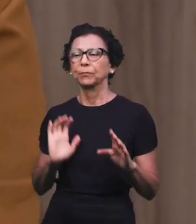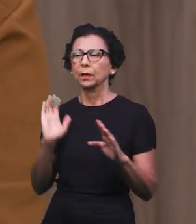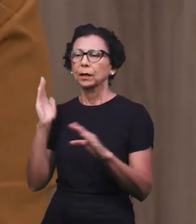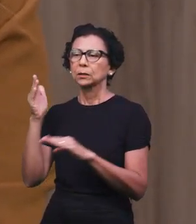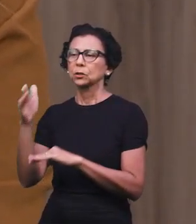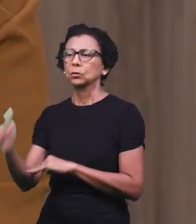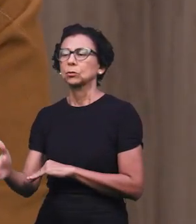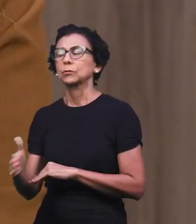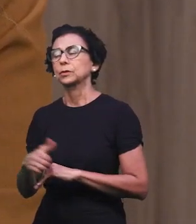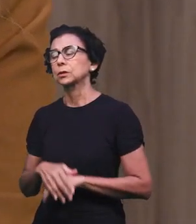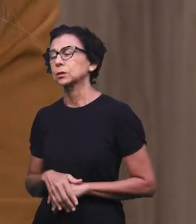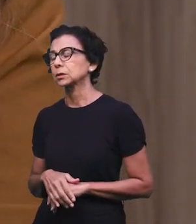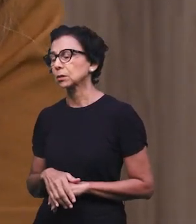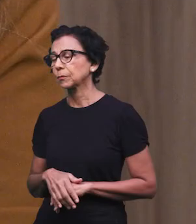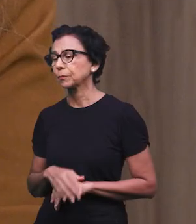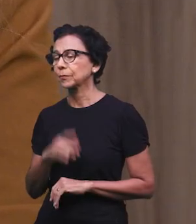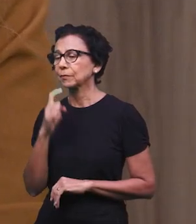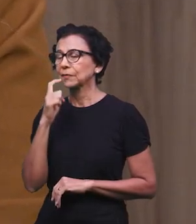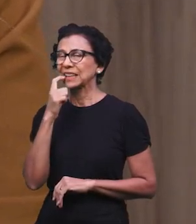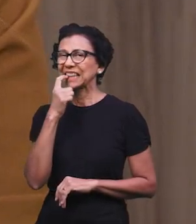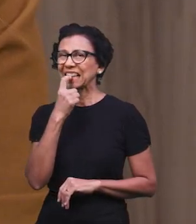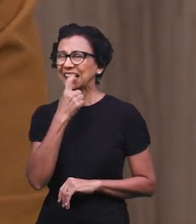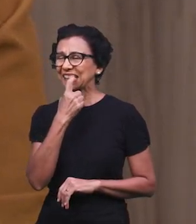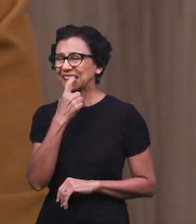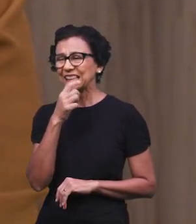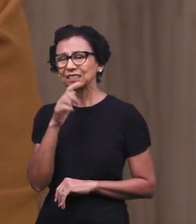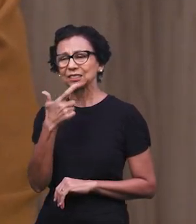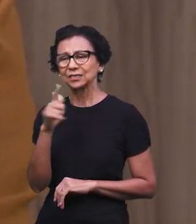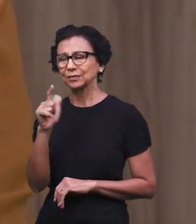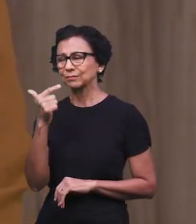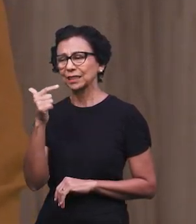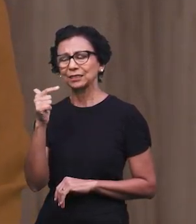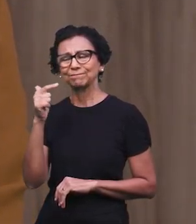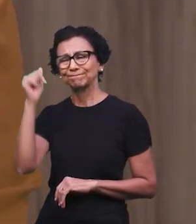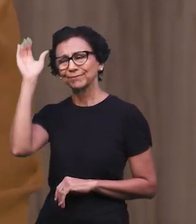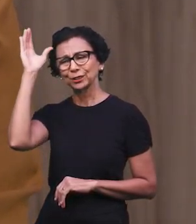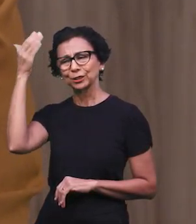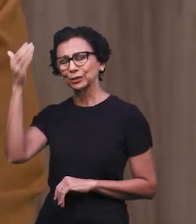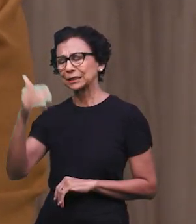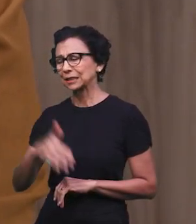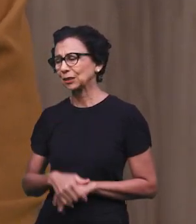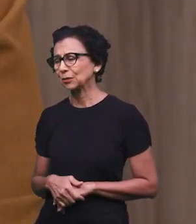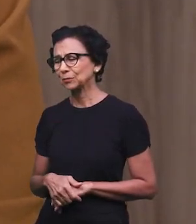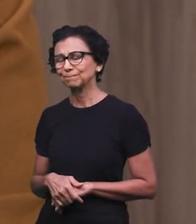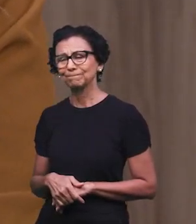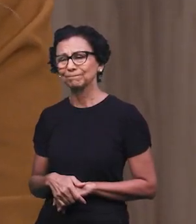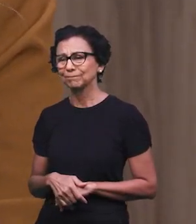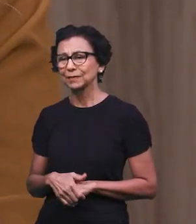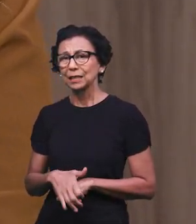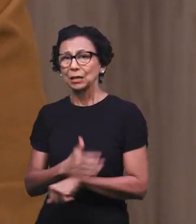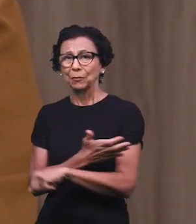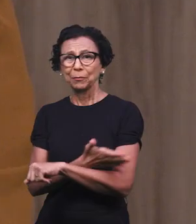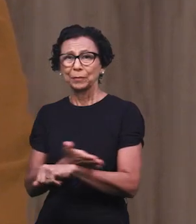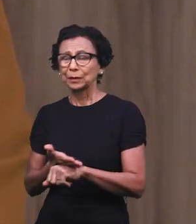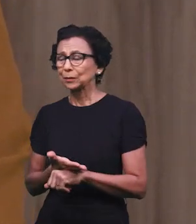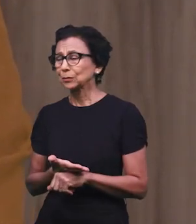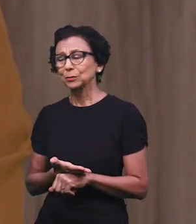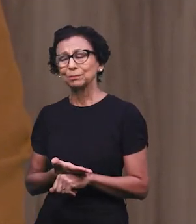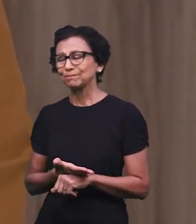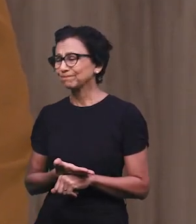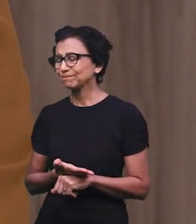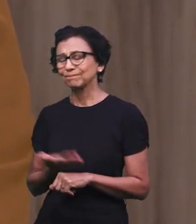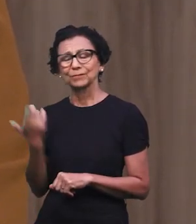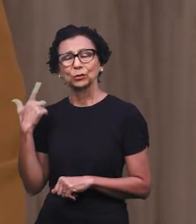Porque ela usava aquelas misturinhas em casa, usava pastas abrasivas, né? Hoje em dia tem as Exatamente. pastas também, que tem lá o composto